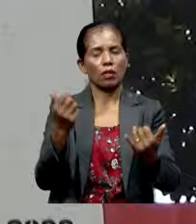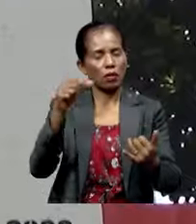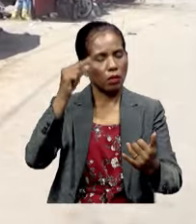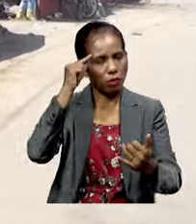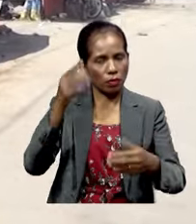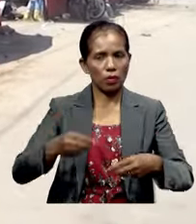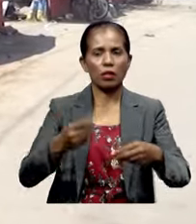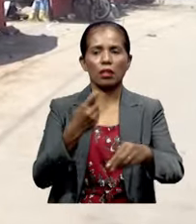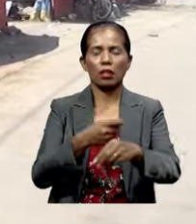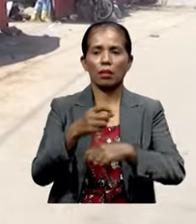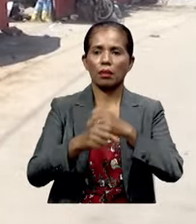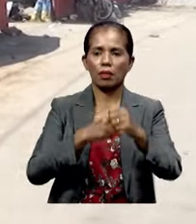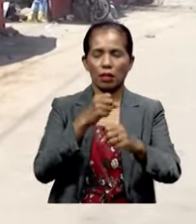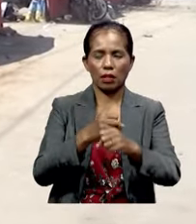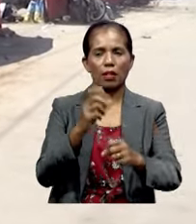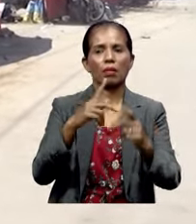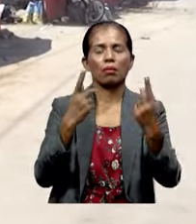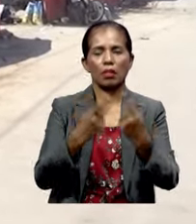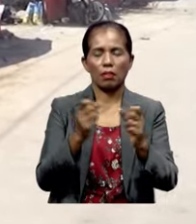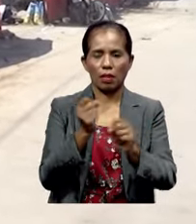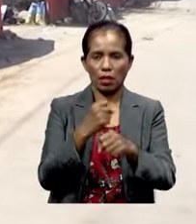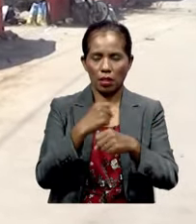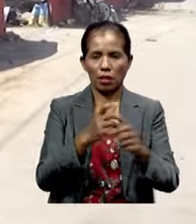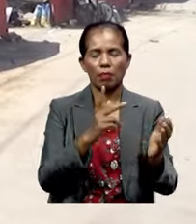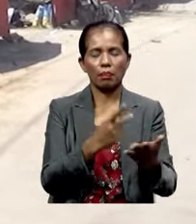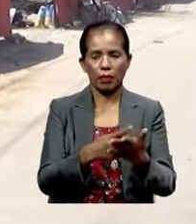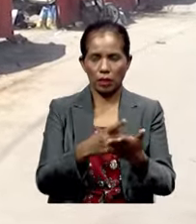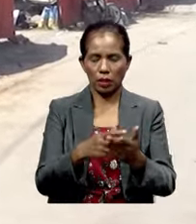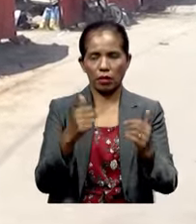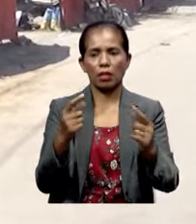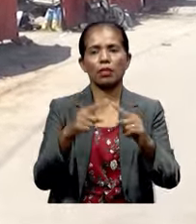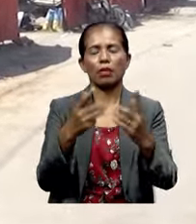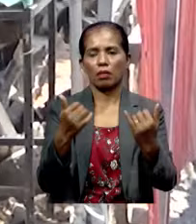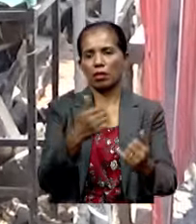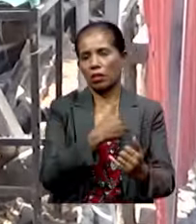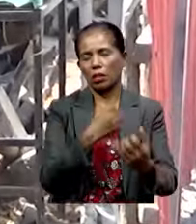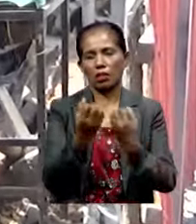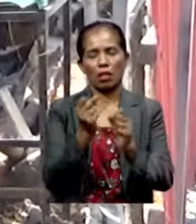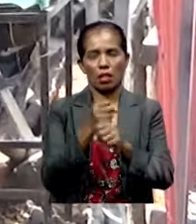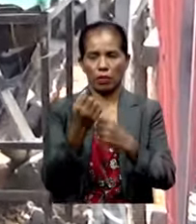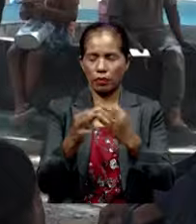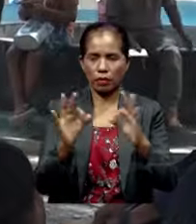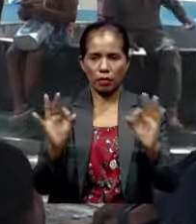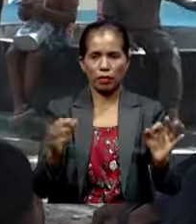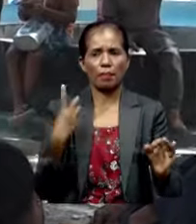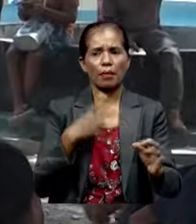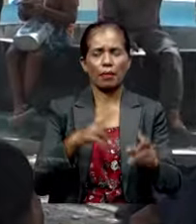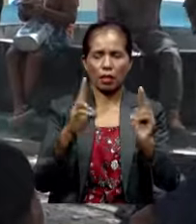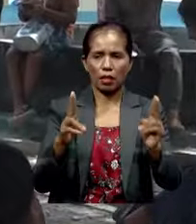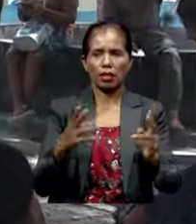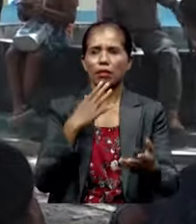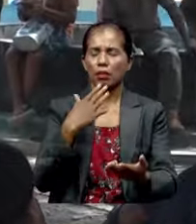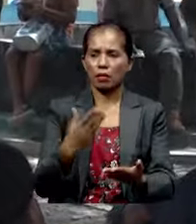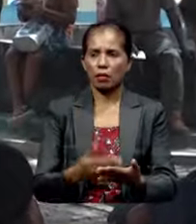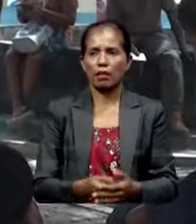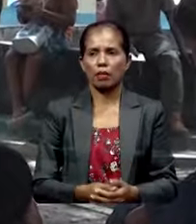tanto tempo, tinha ido a tua companhia para finalizar o projeto, né? Mas beto agora se dá o remata. Bom, a minha cara lá está livre de cliente, né? Bem,